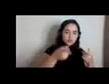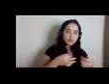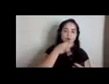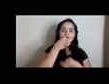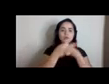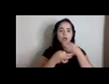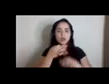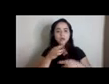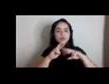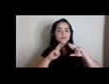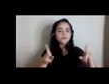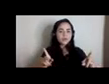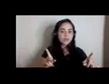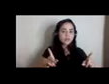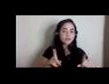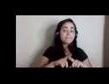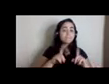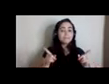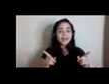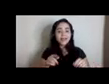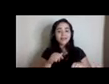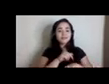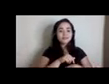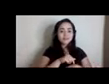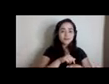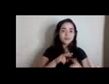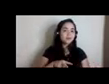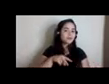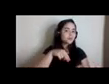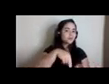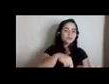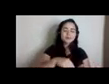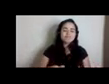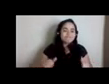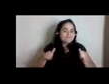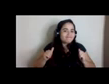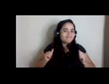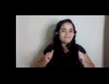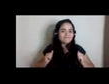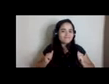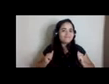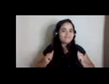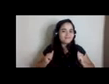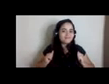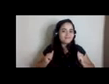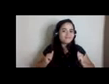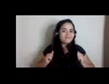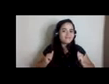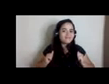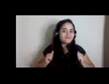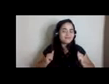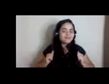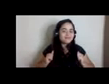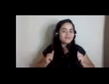e divergente, e haverão momentos em que ele não poderá se posicionar nessa condição,